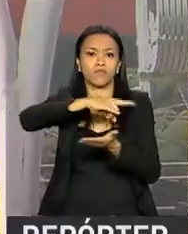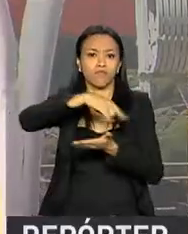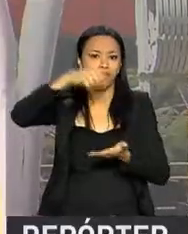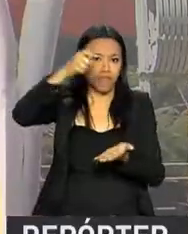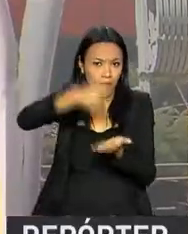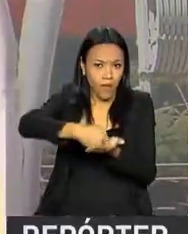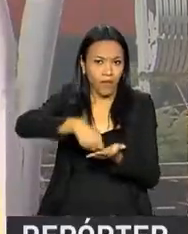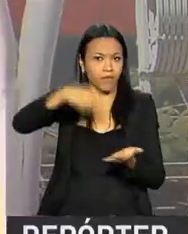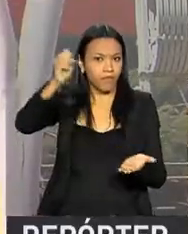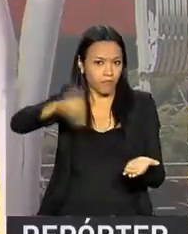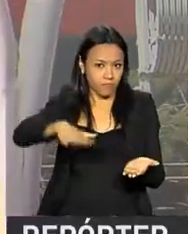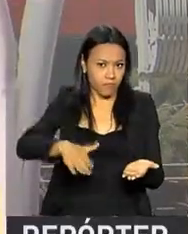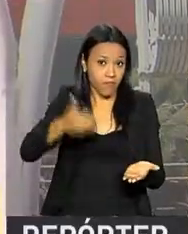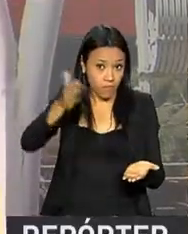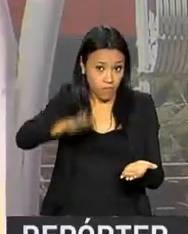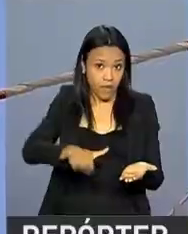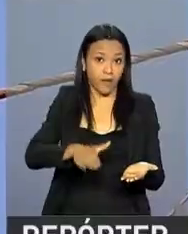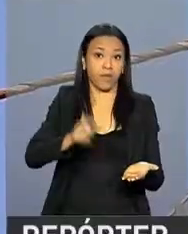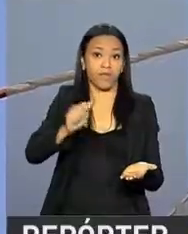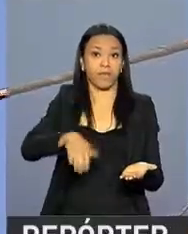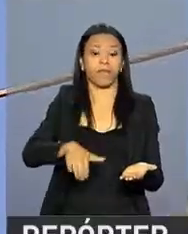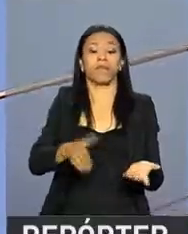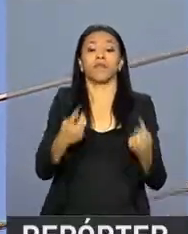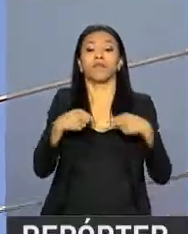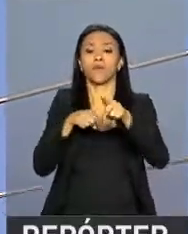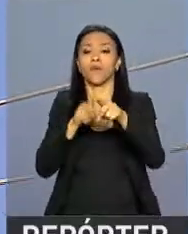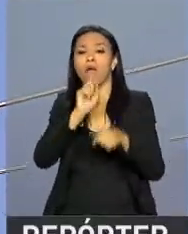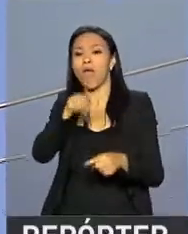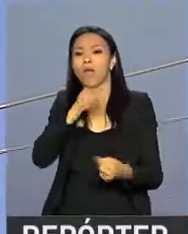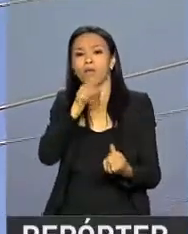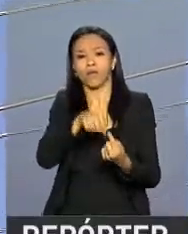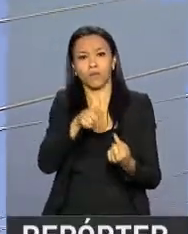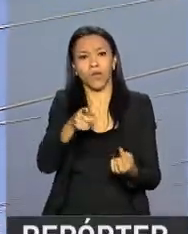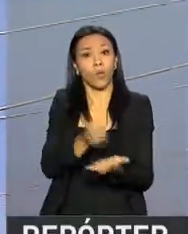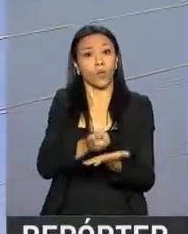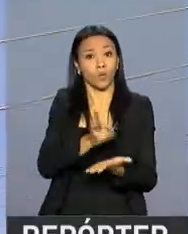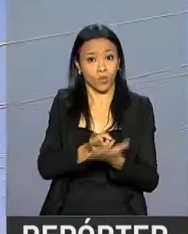Segundo o governo, a medida é necessária para preservar a empresa. A